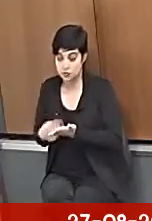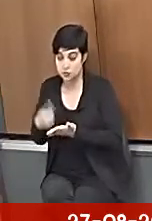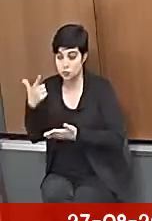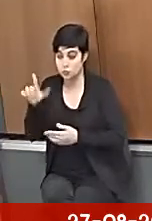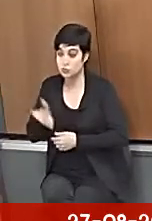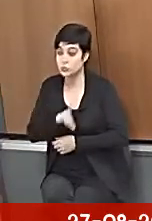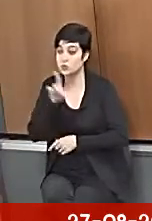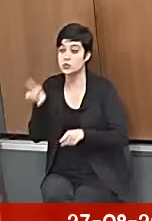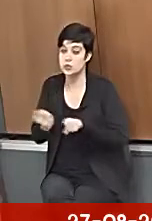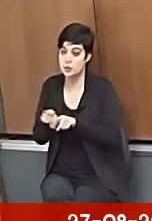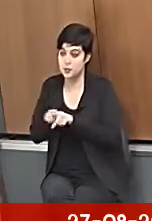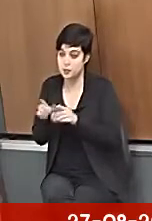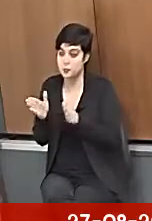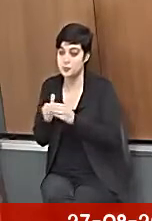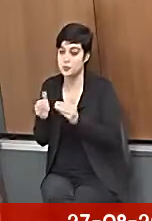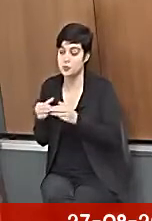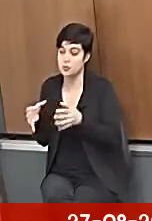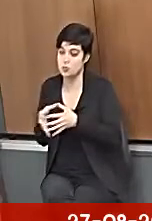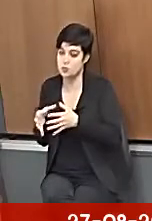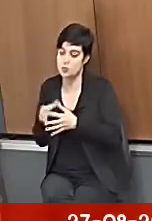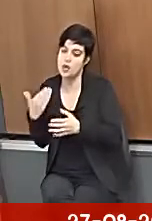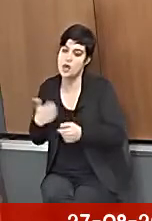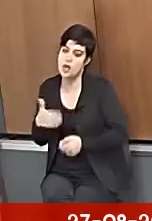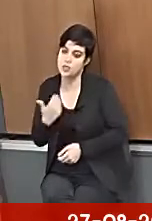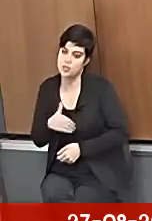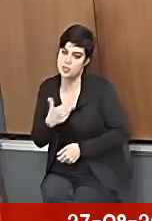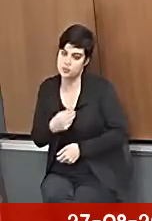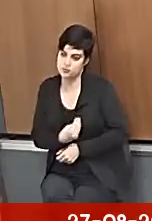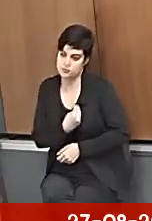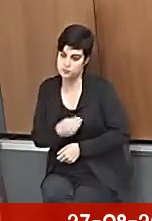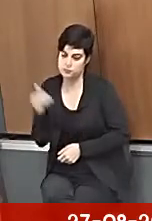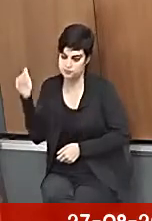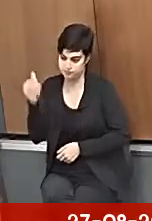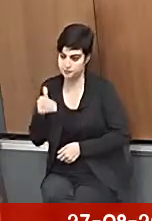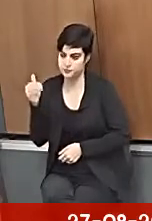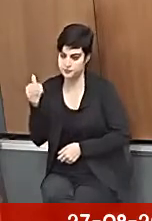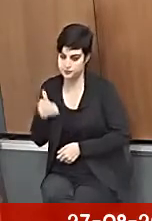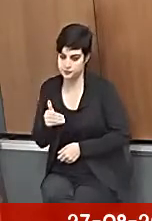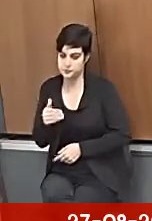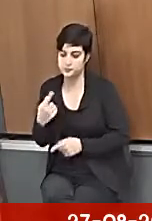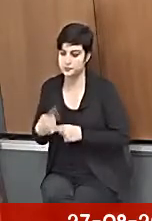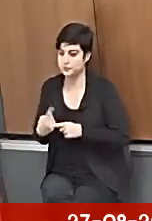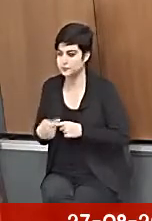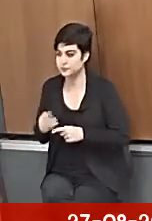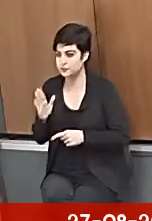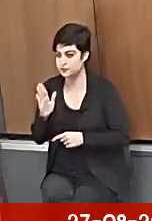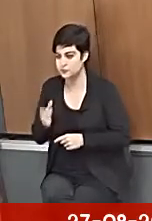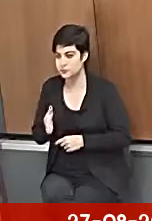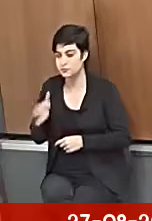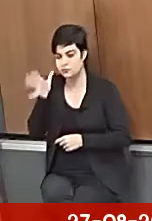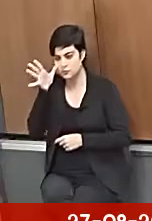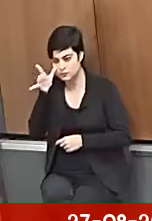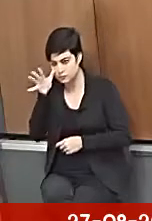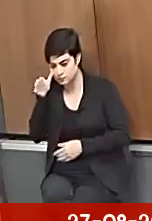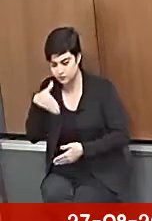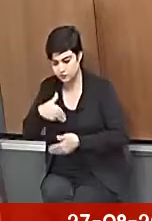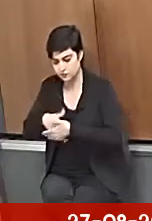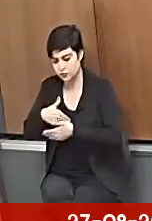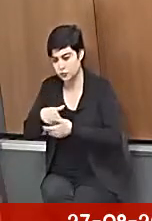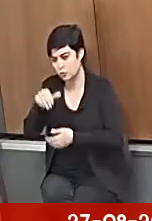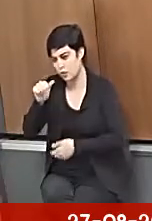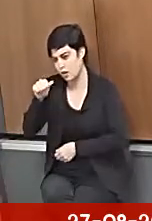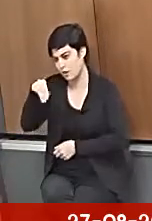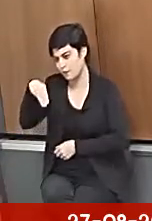do atleta que também que já tive em três jogos vendo américa na série p o ano passado